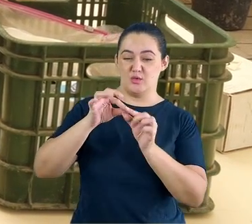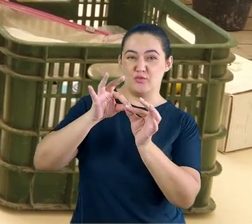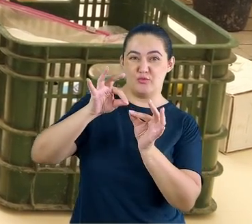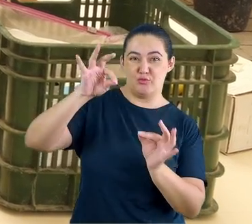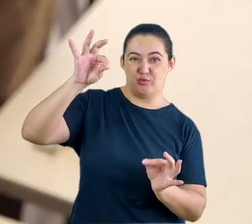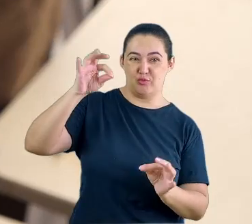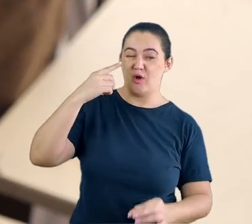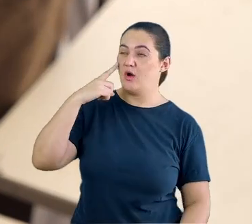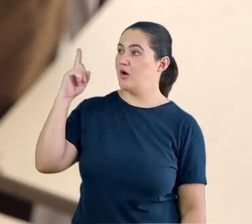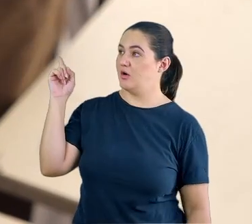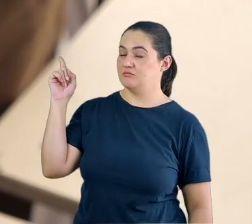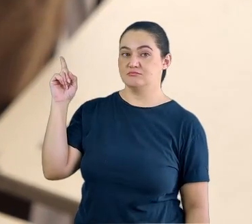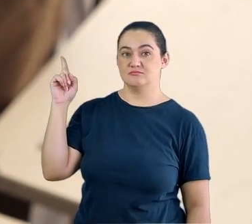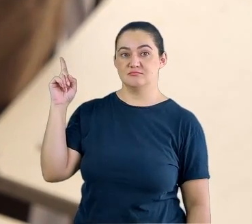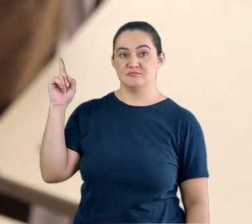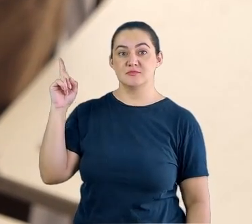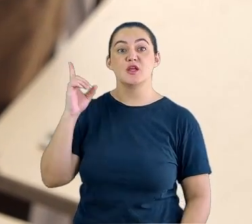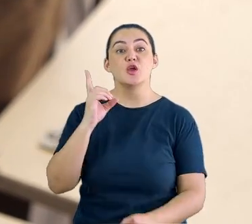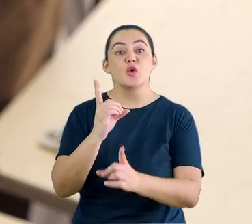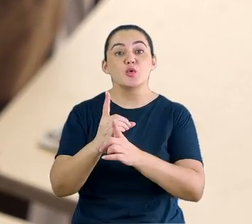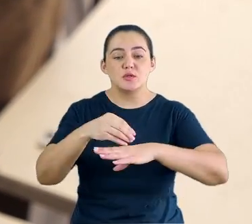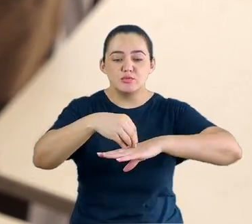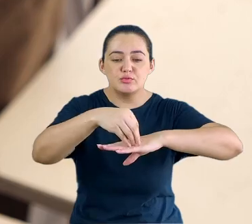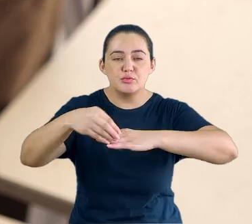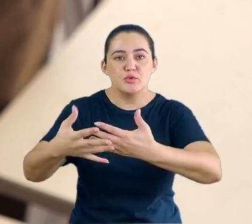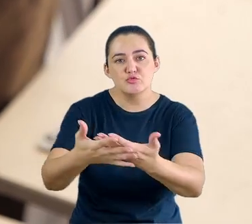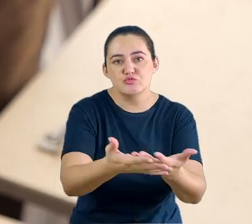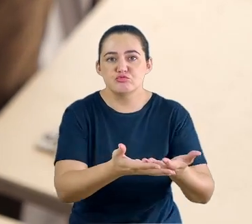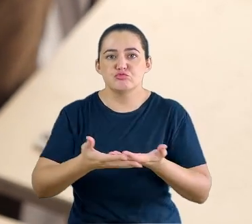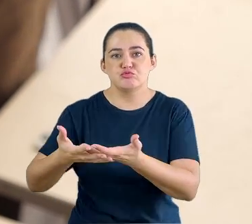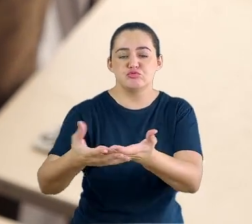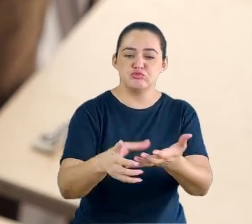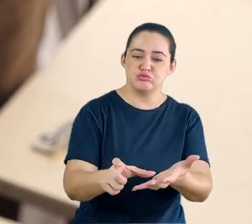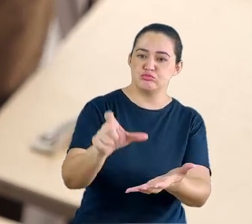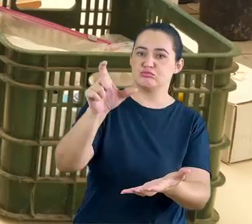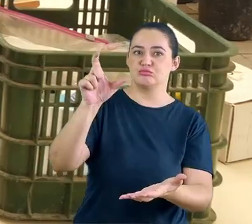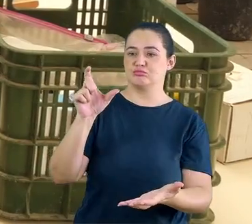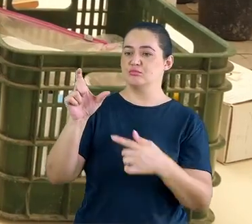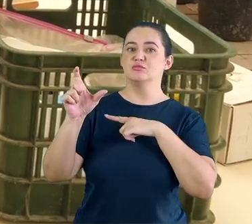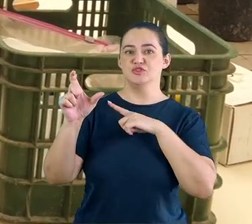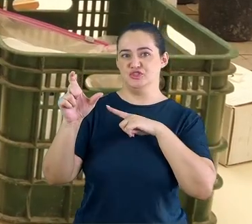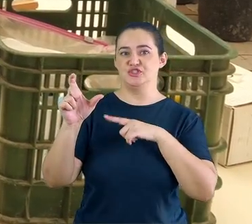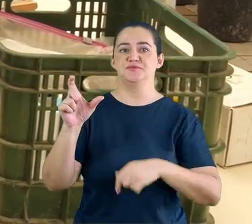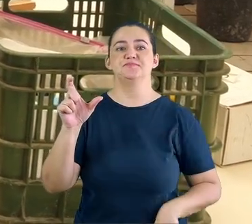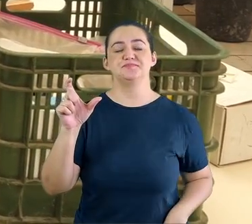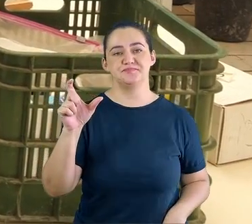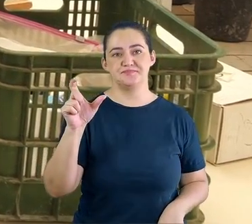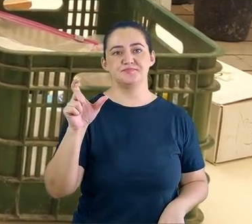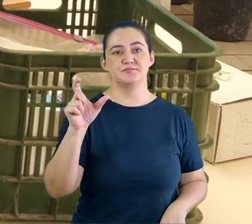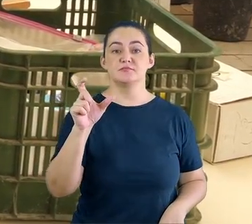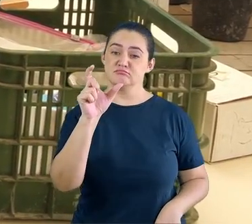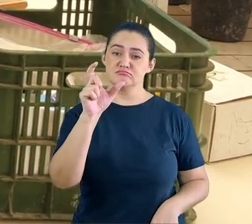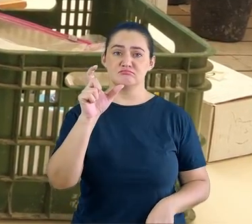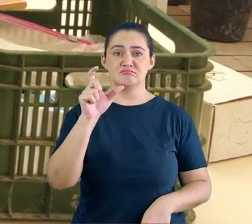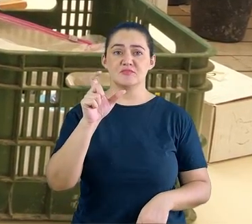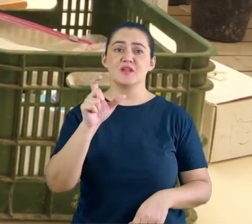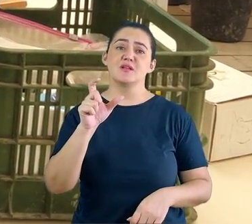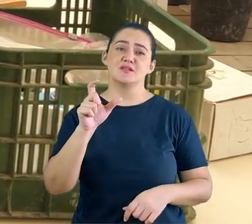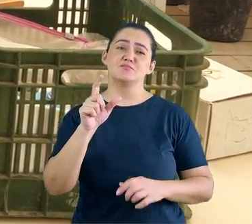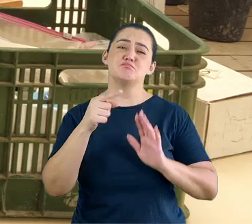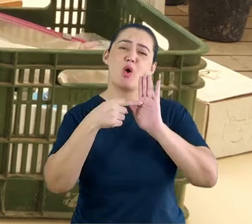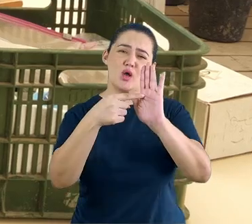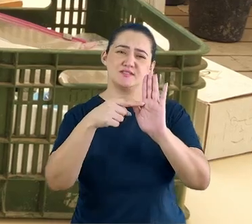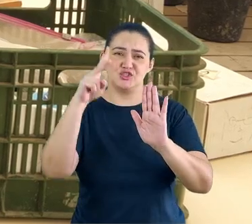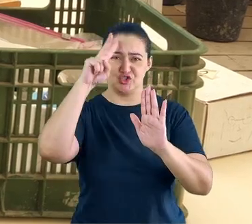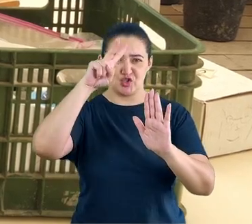bem preservado, que foi encontrado em meio aos detritos que foram tirados lá do Templo Monte. Um prego que conta um